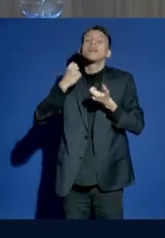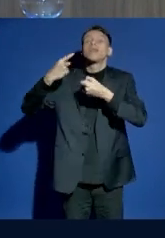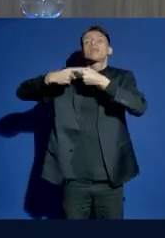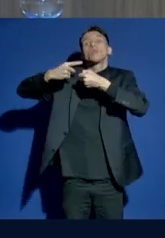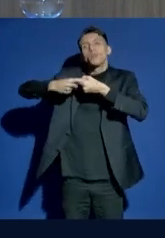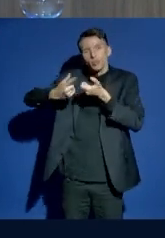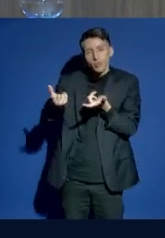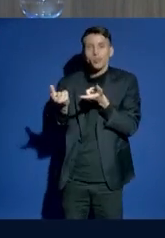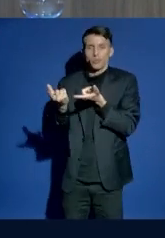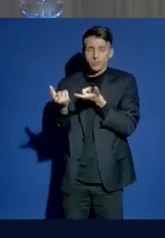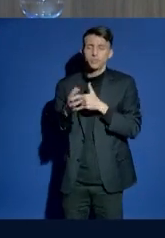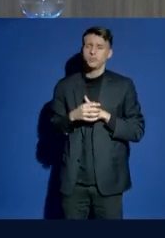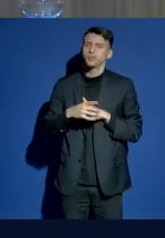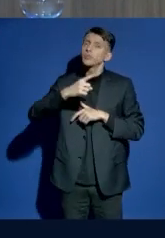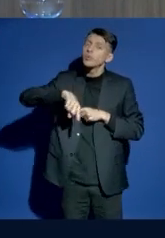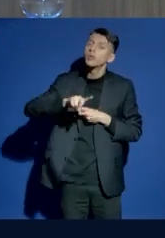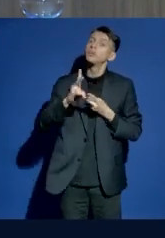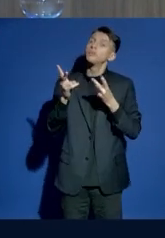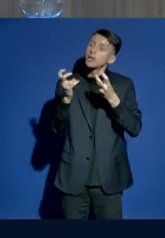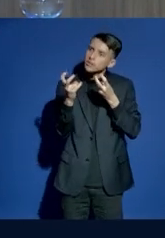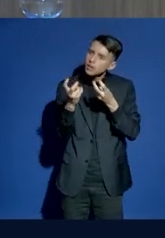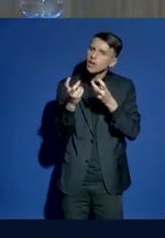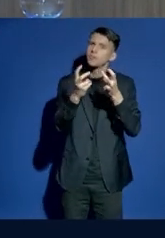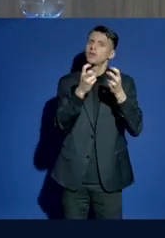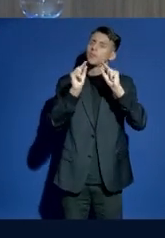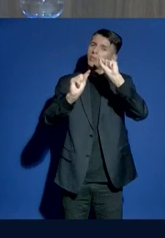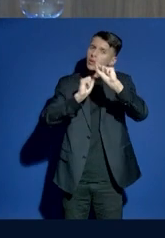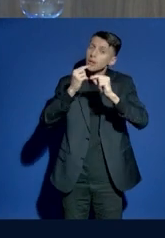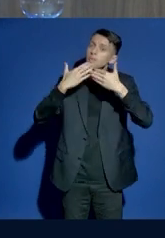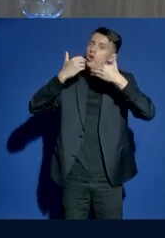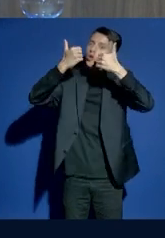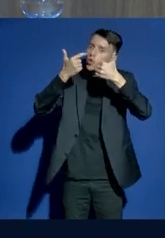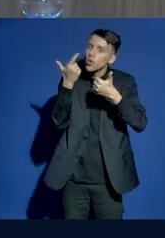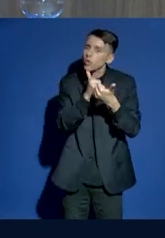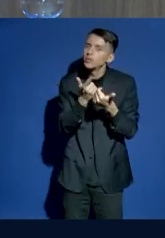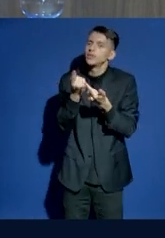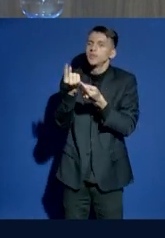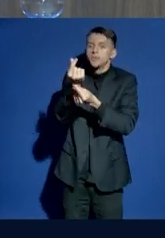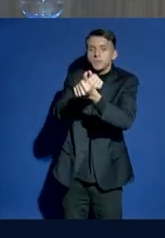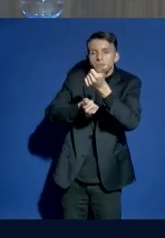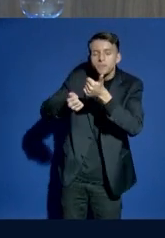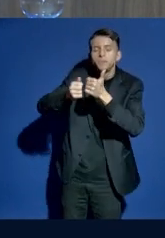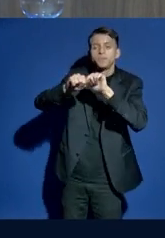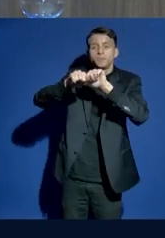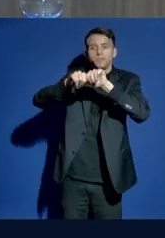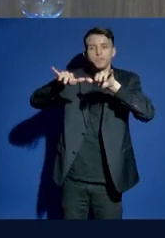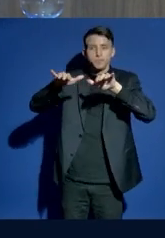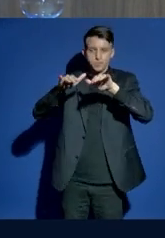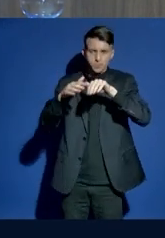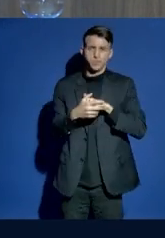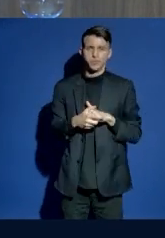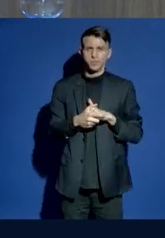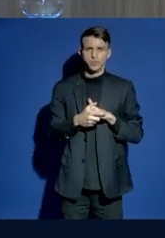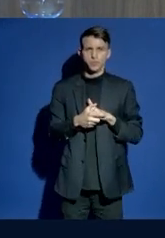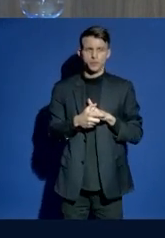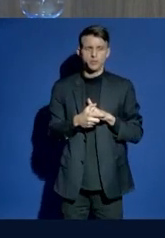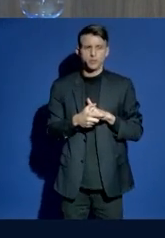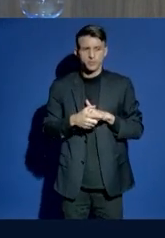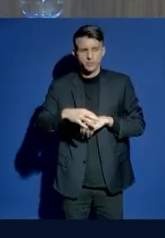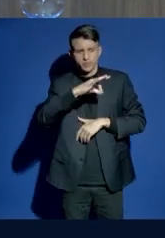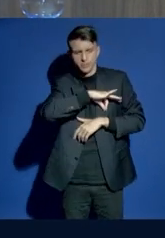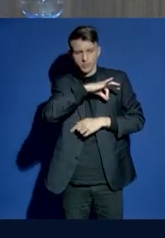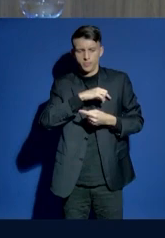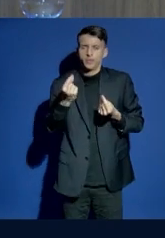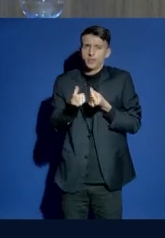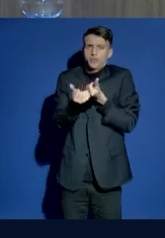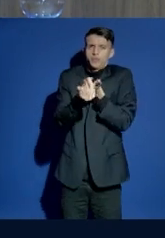gente já está identificando essa melhor distribuição de renda em todo o país. e o biocombustível